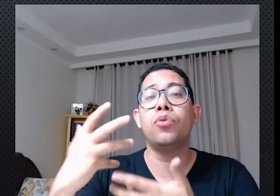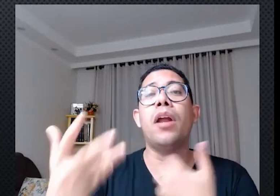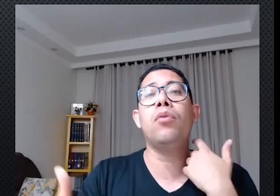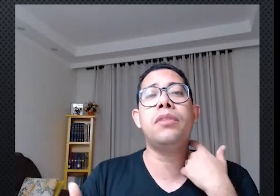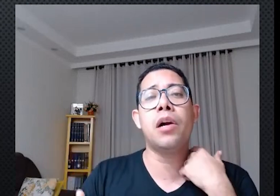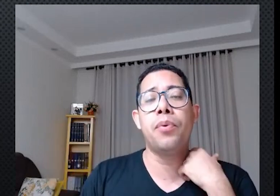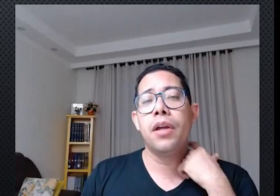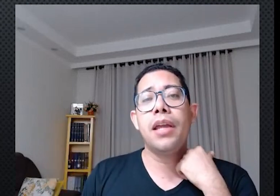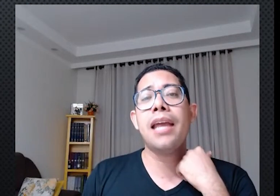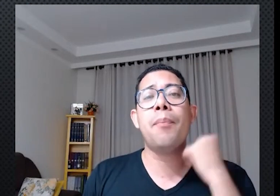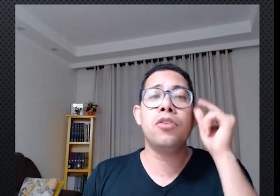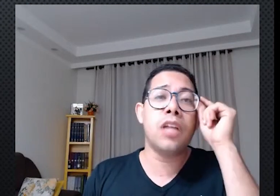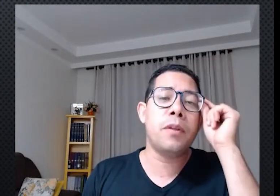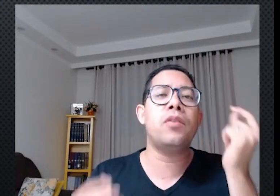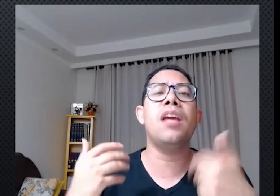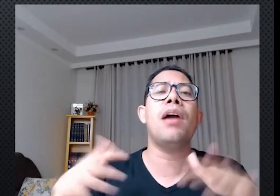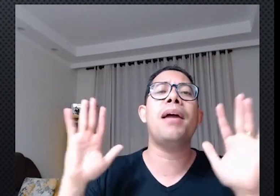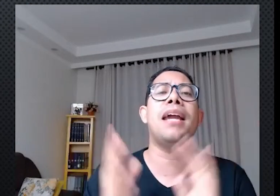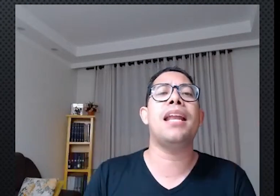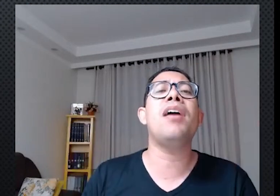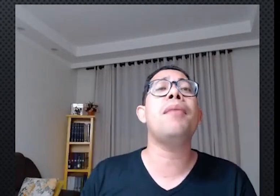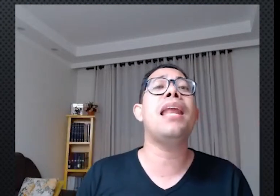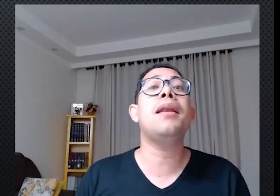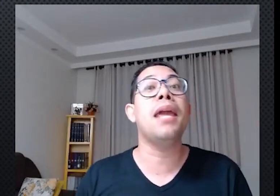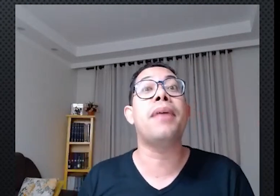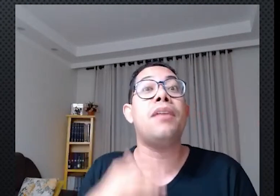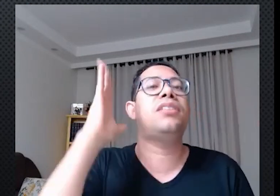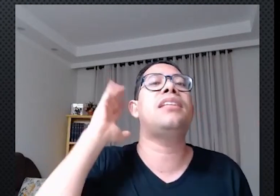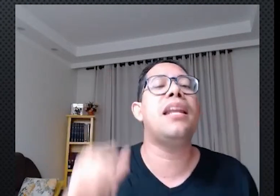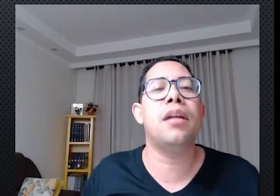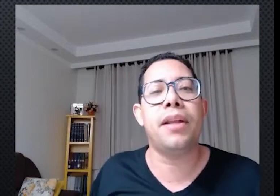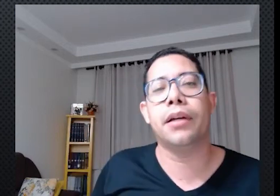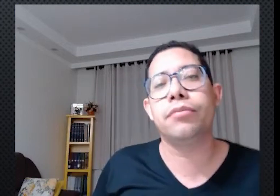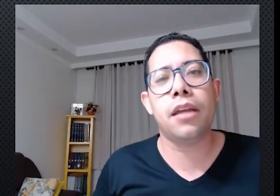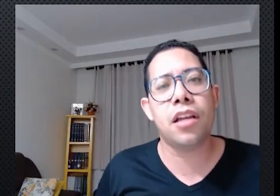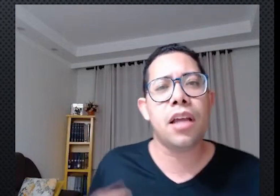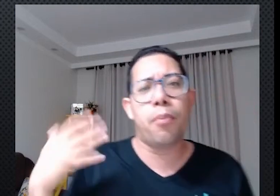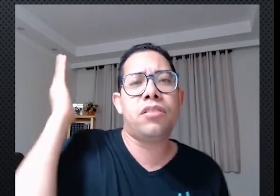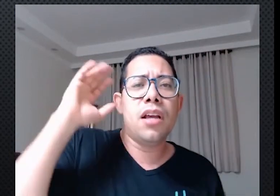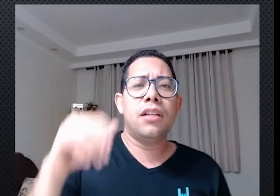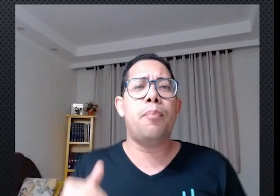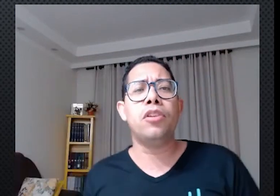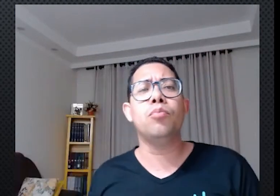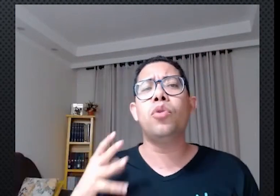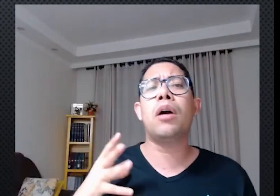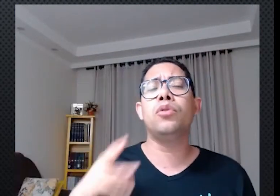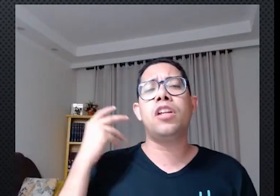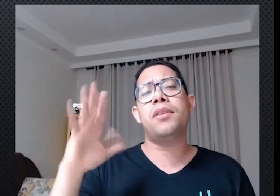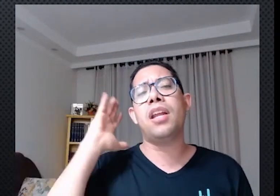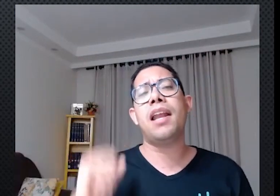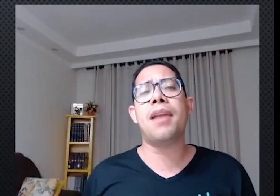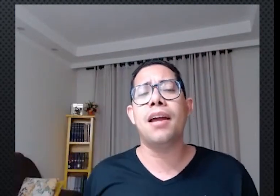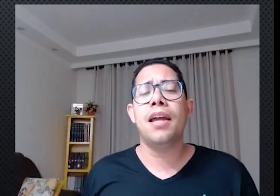da cultura é com o tempo. E aí, depois de um tempo, as pessoas nem vai mais ligar, nem vai mais lembrar que você está ali interpretando. Tem gente, depois que mudou a